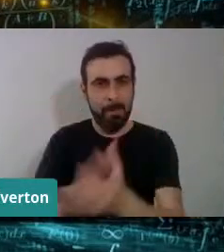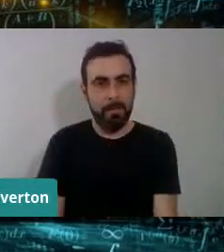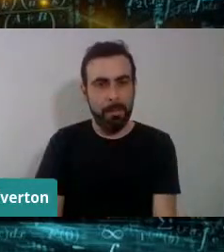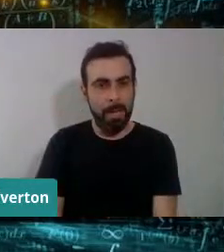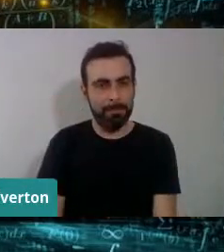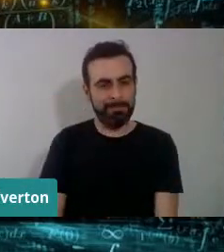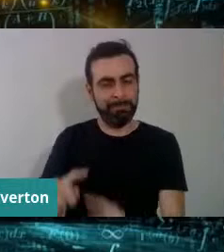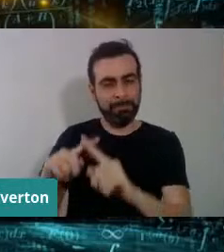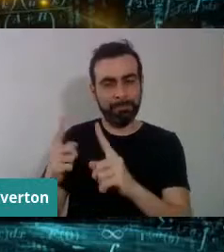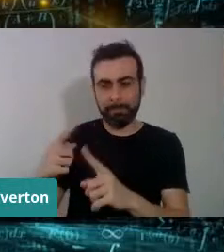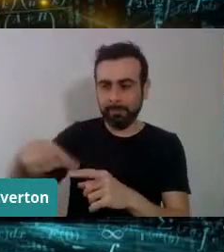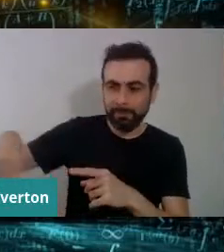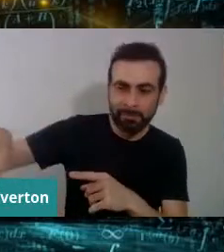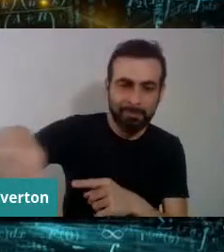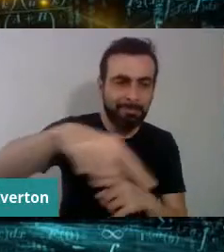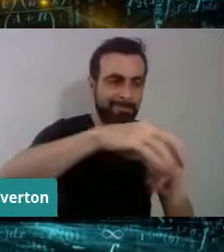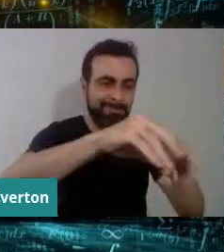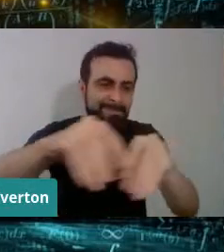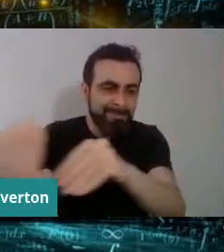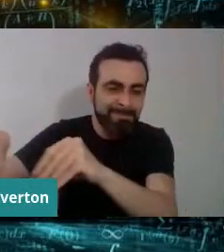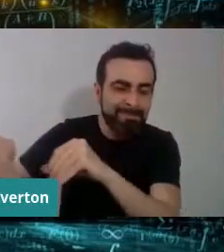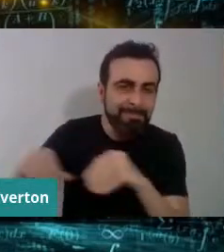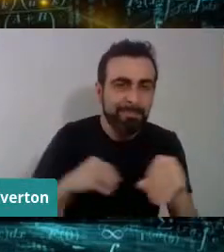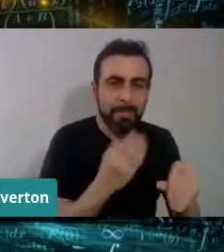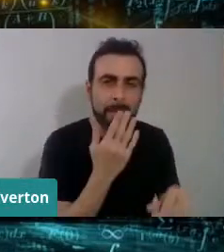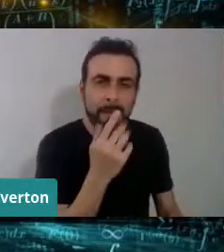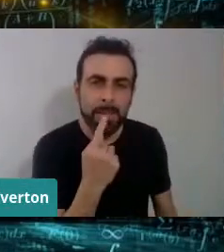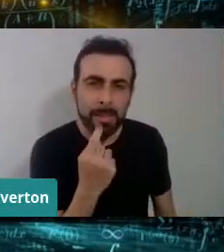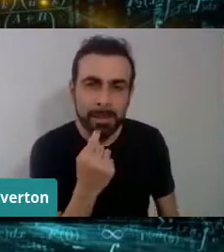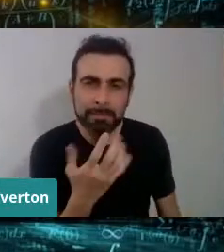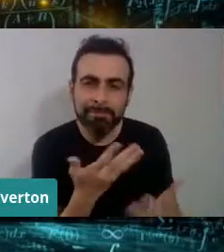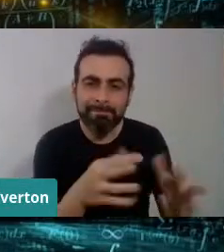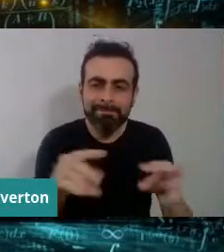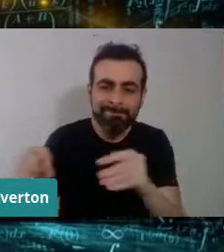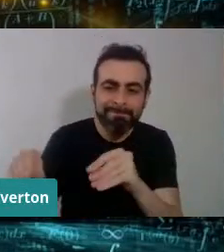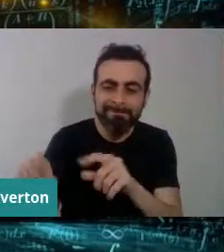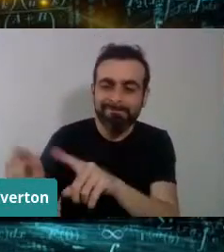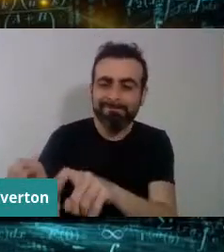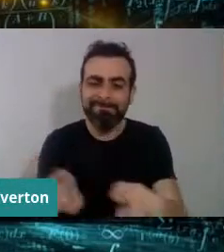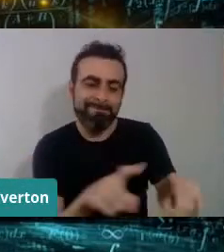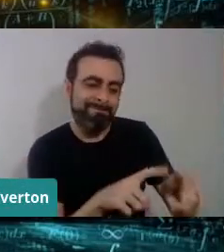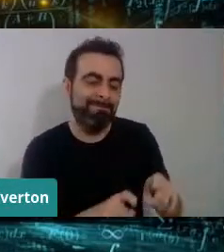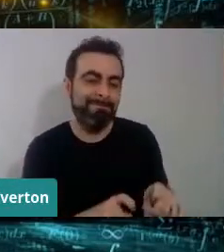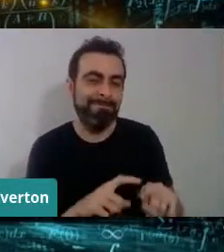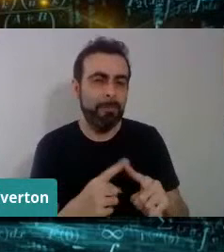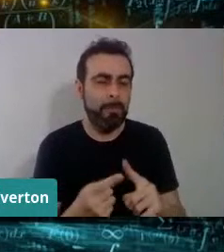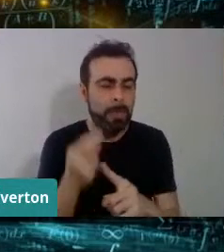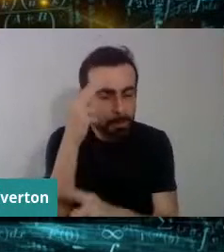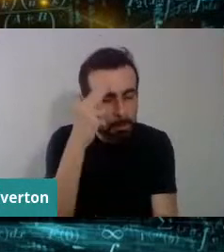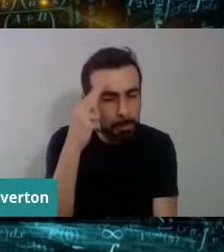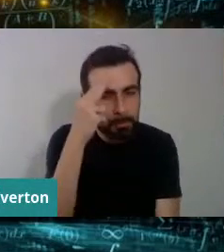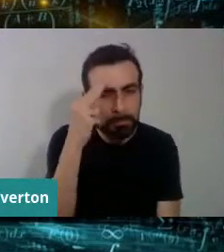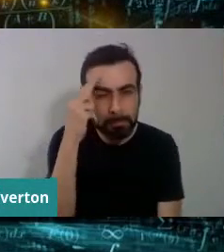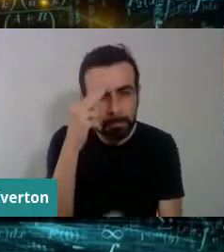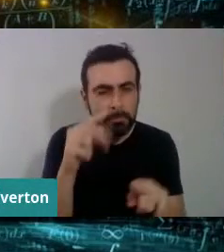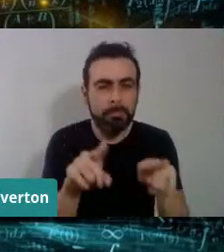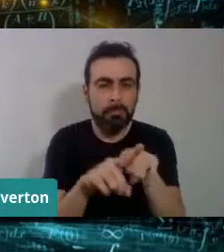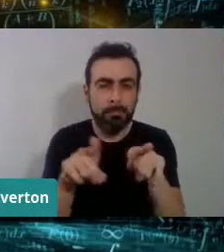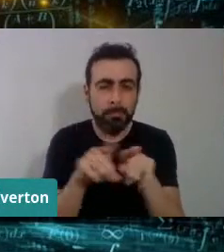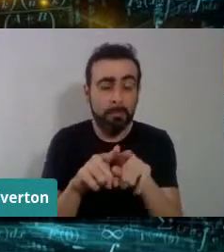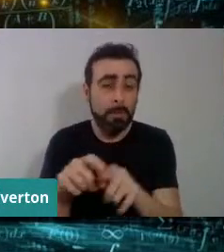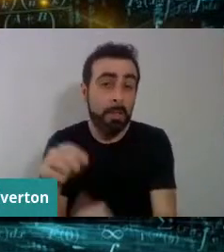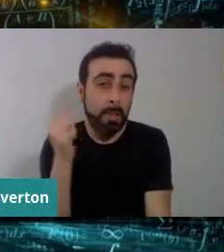só havia terra vermelha. Vocês realizaram sonhos de paz que talvez nem